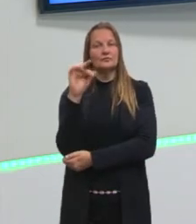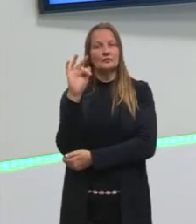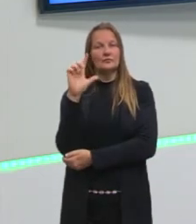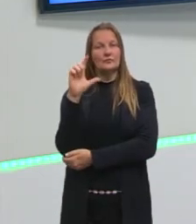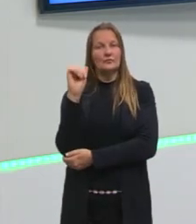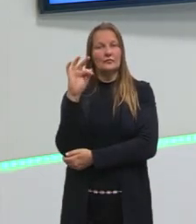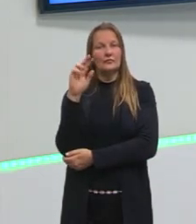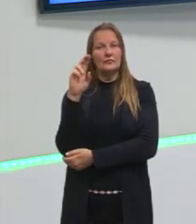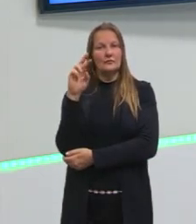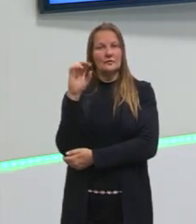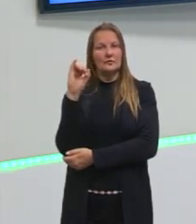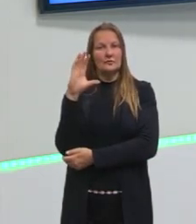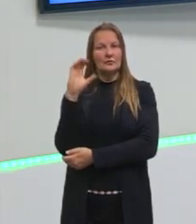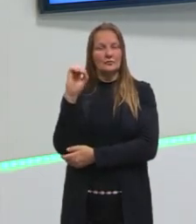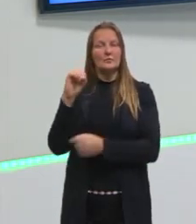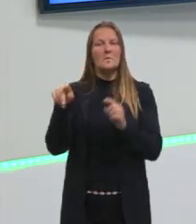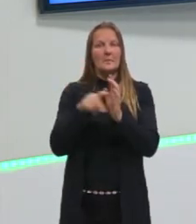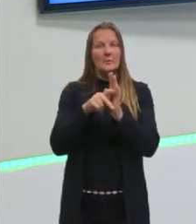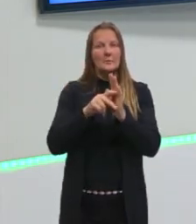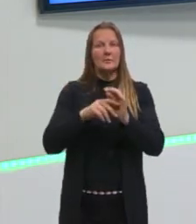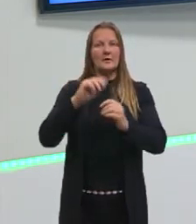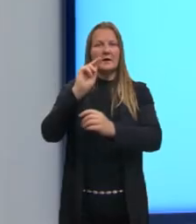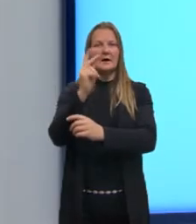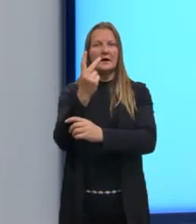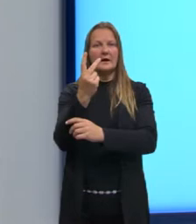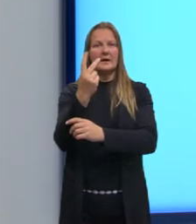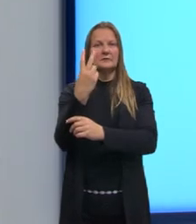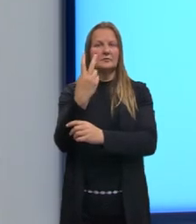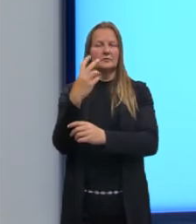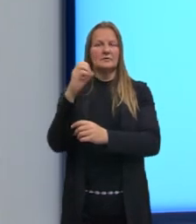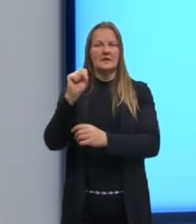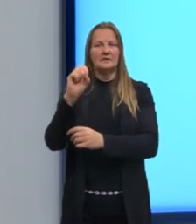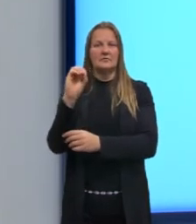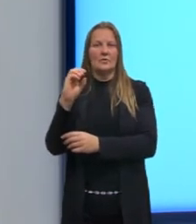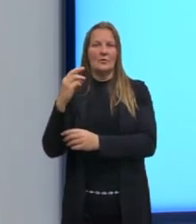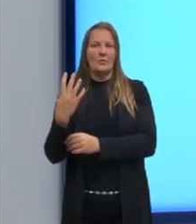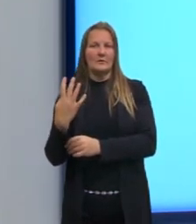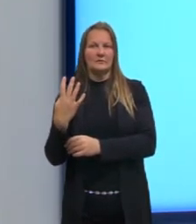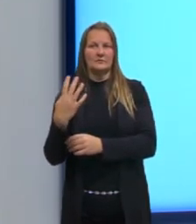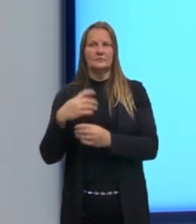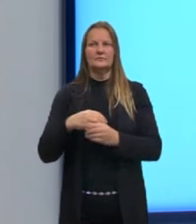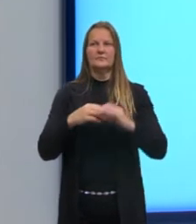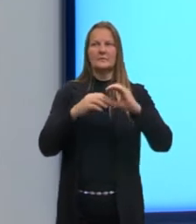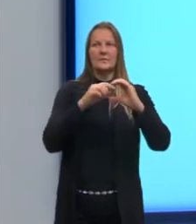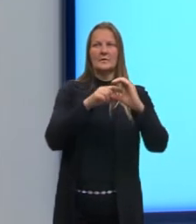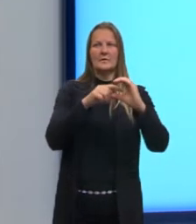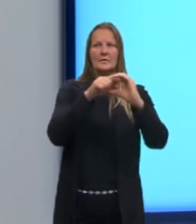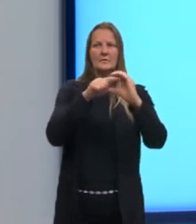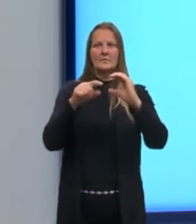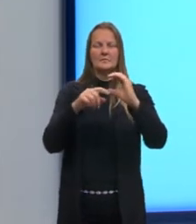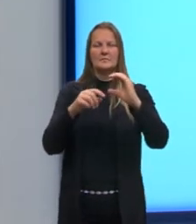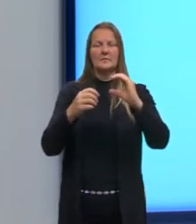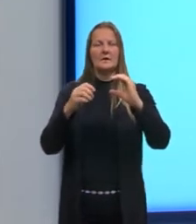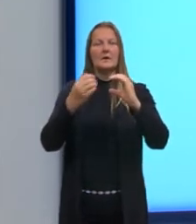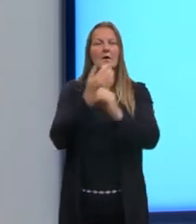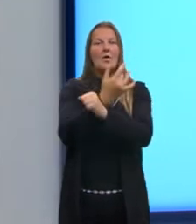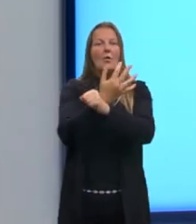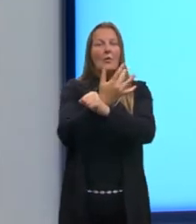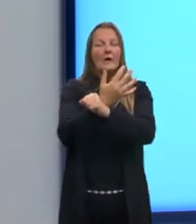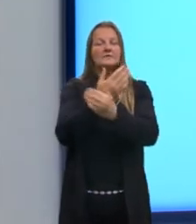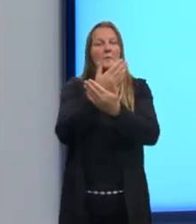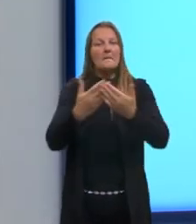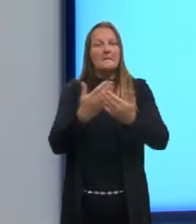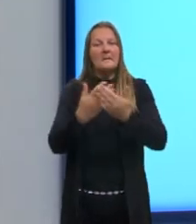do ácido sulfúrico que o H2SO4 vai funcionar no mesmo sentido porque o ácido vai perder a